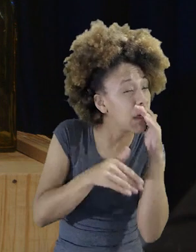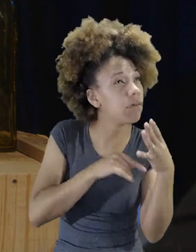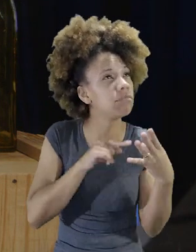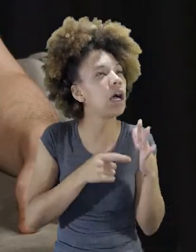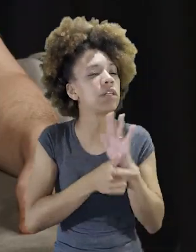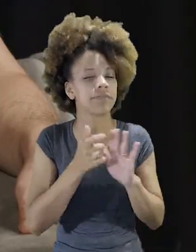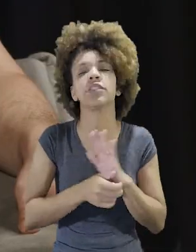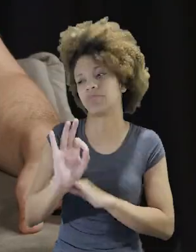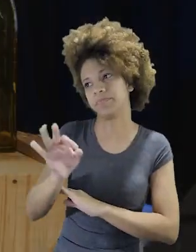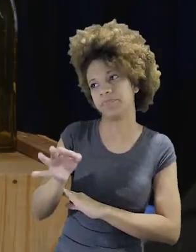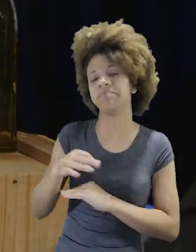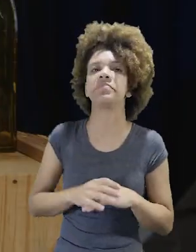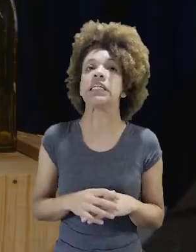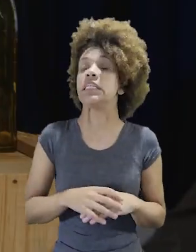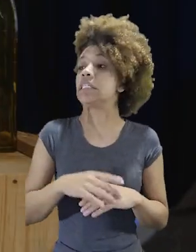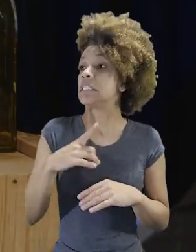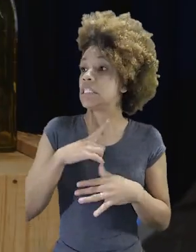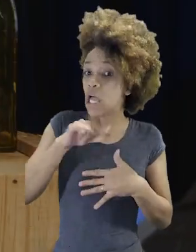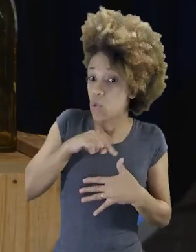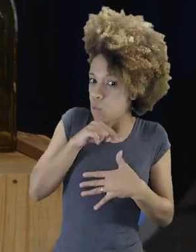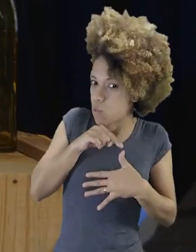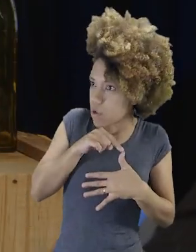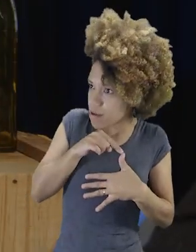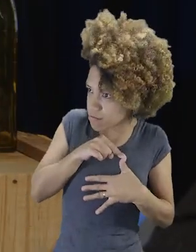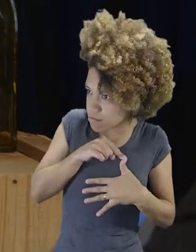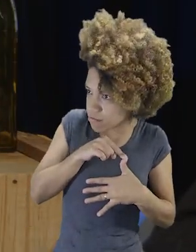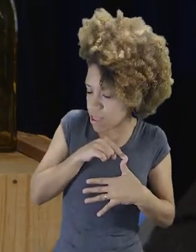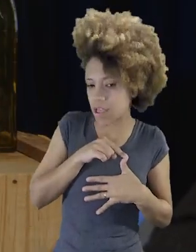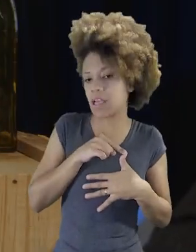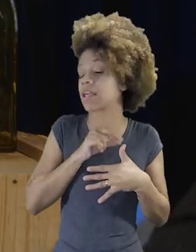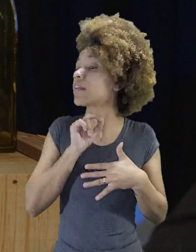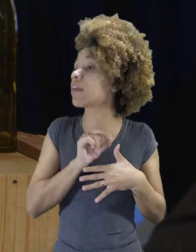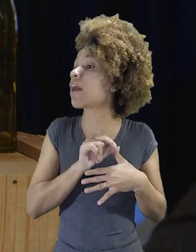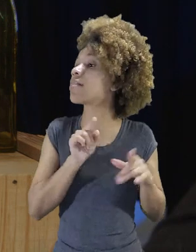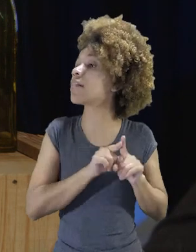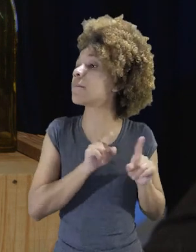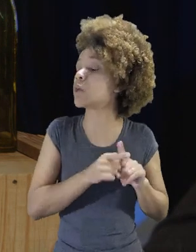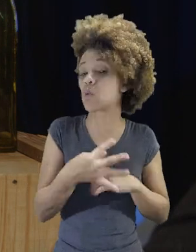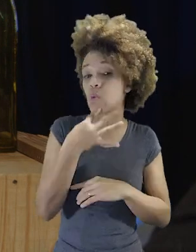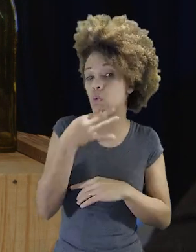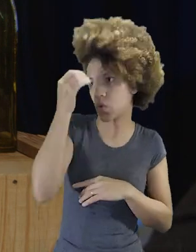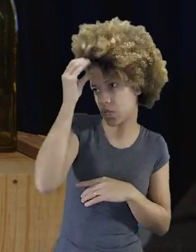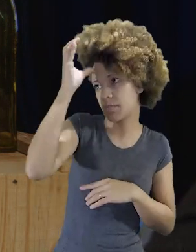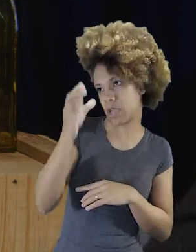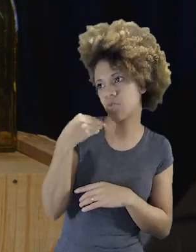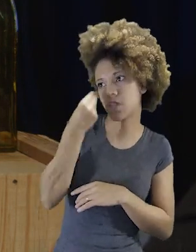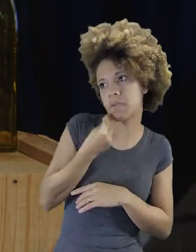né os quartos elementos né cara DJ Mc